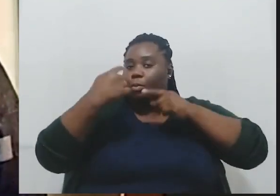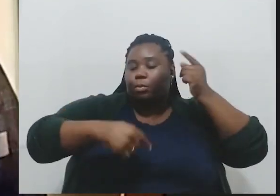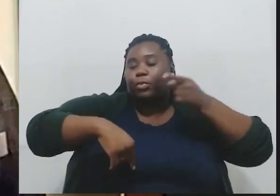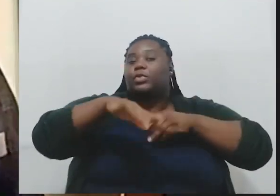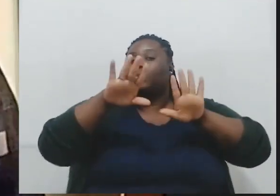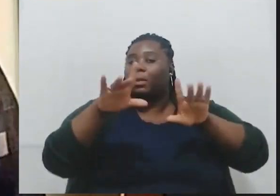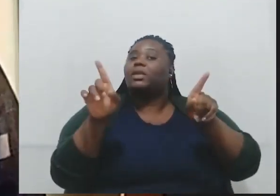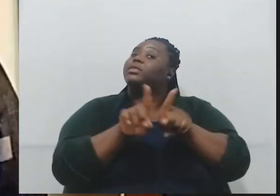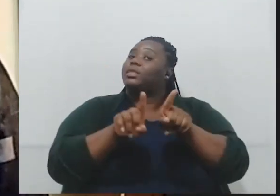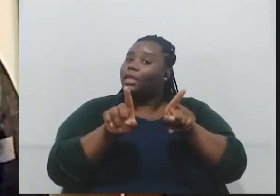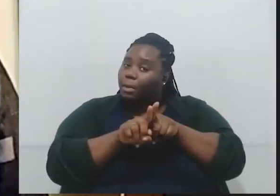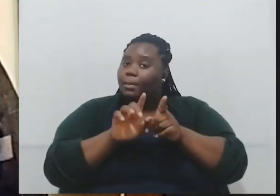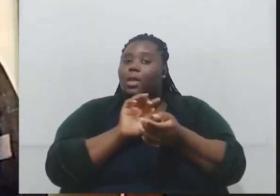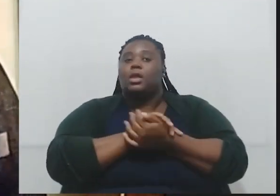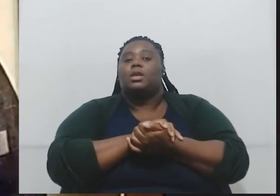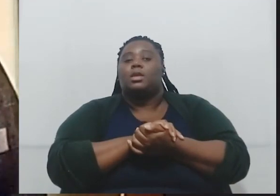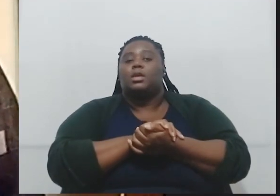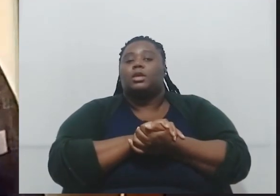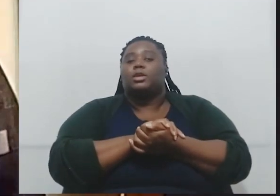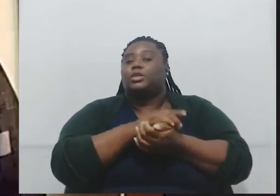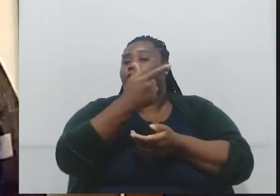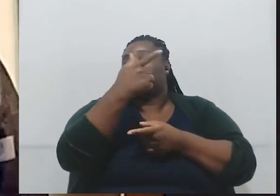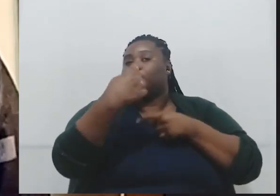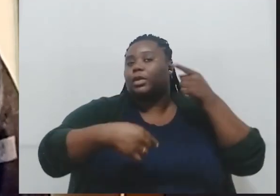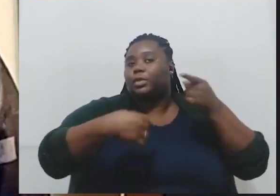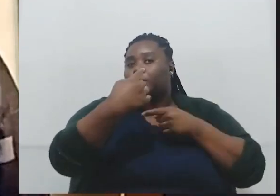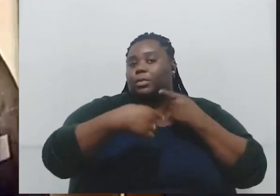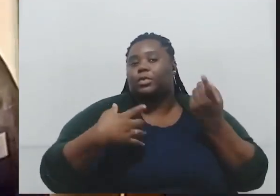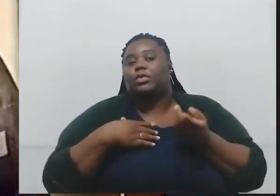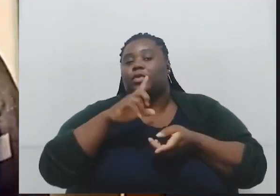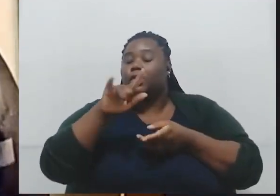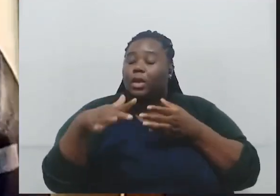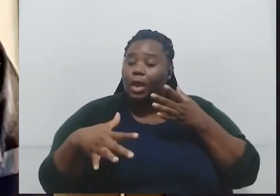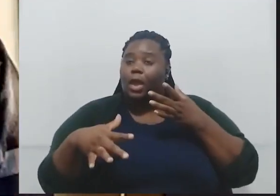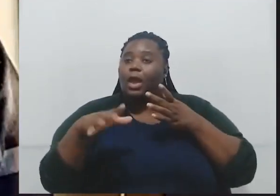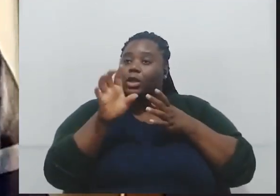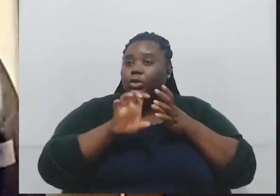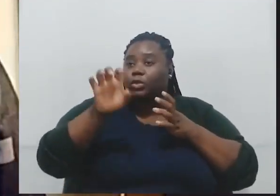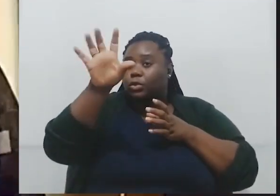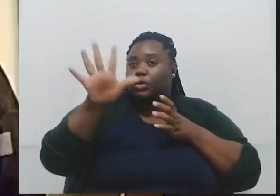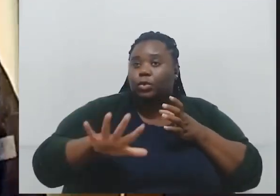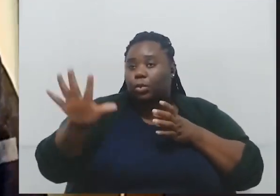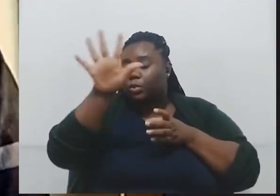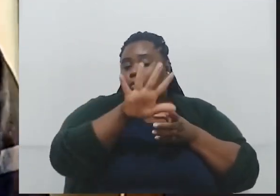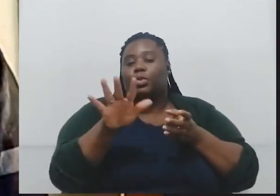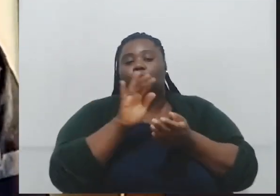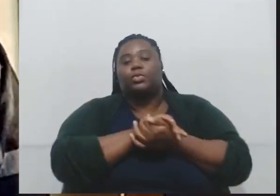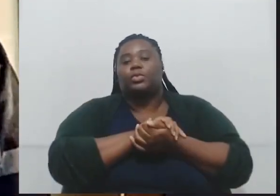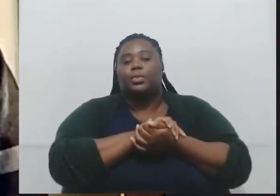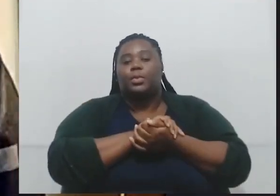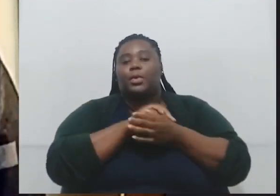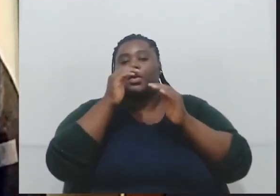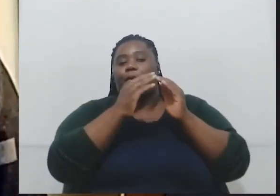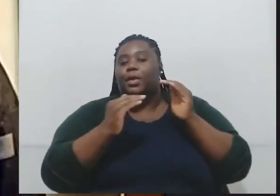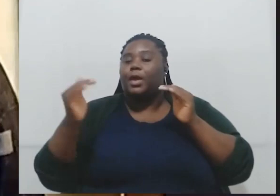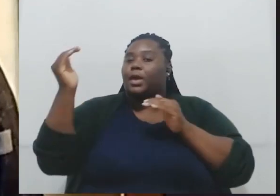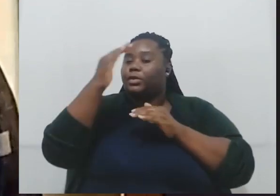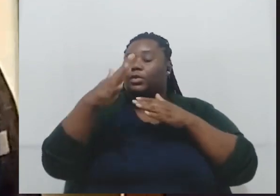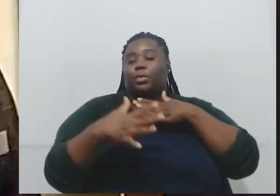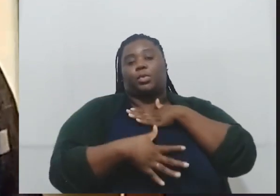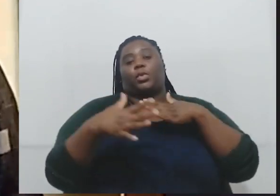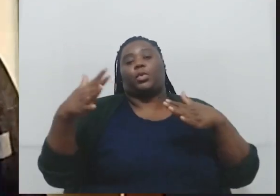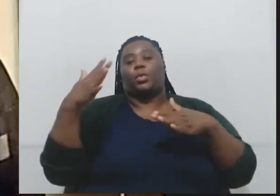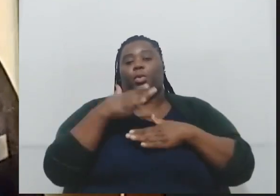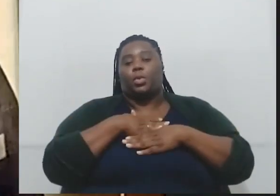seja política dos órgãos. Então, assim, é sobre é um corpo que está em cena. Então, é sobre política que esse corpo